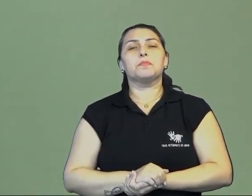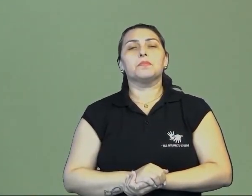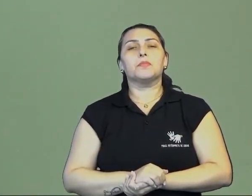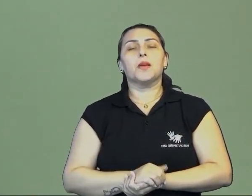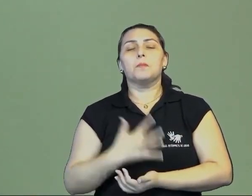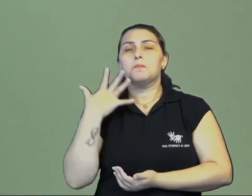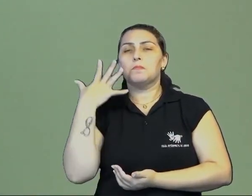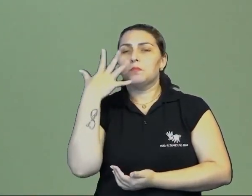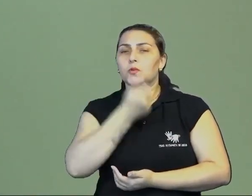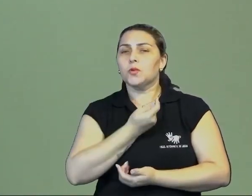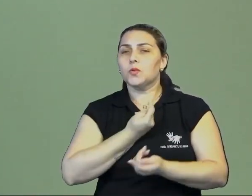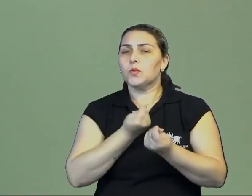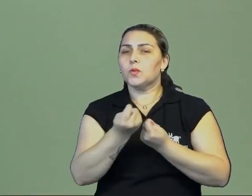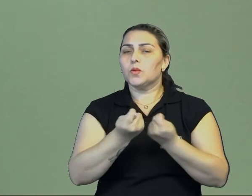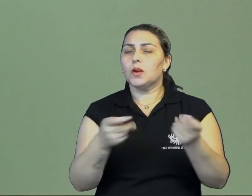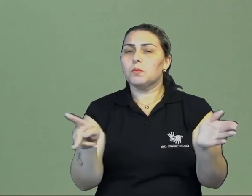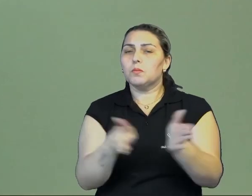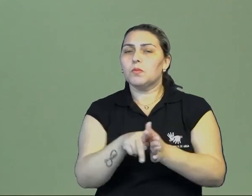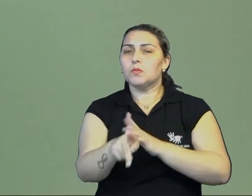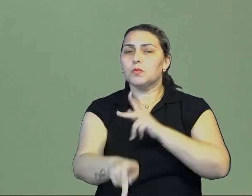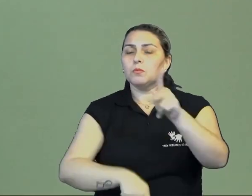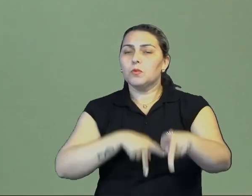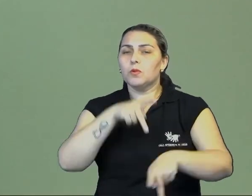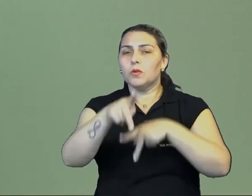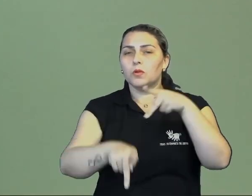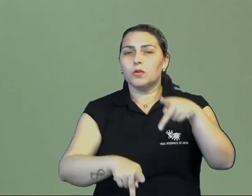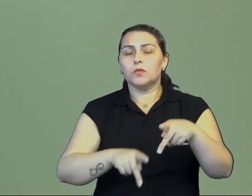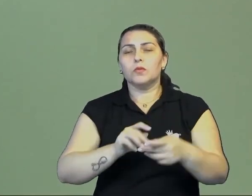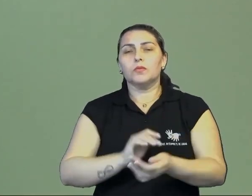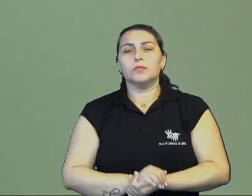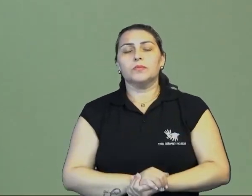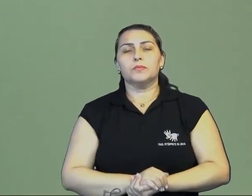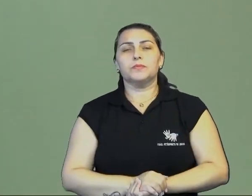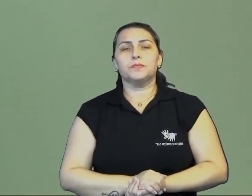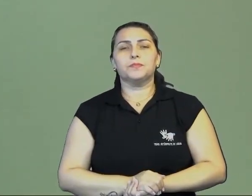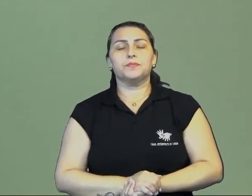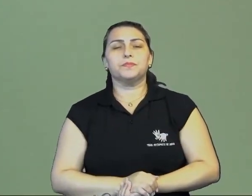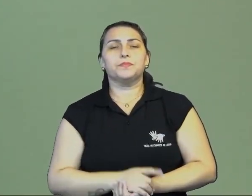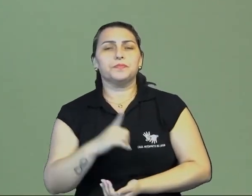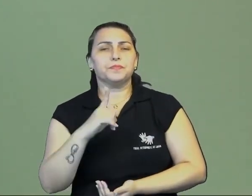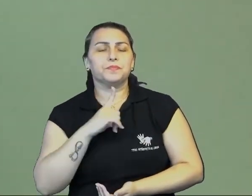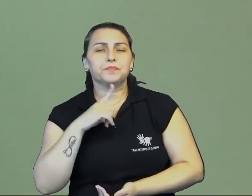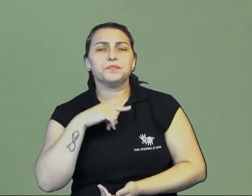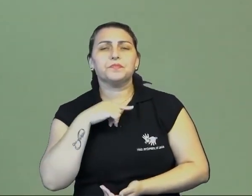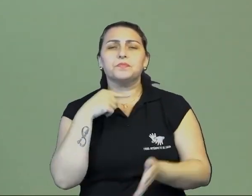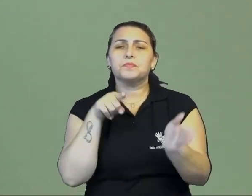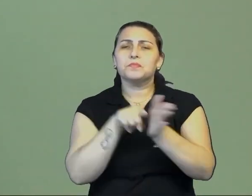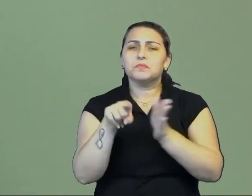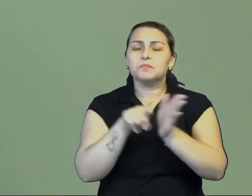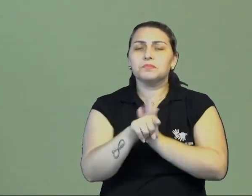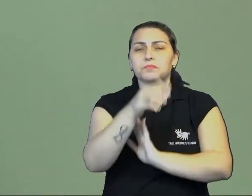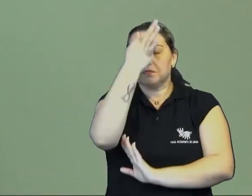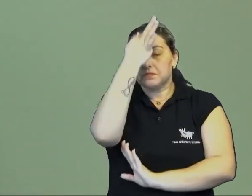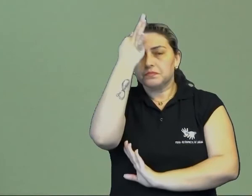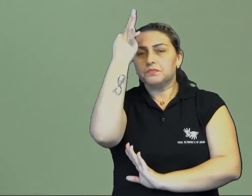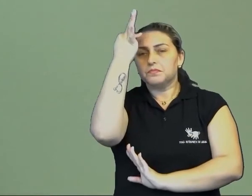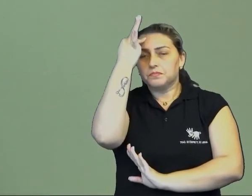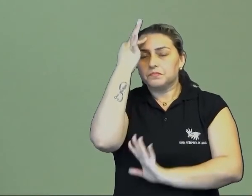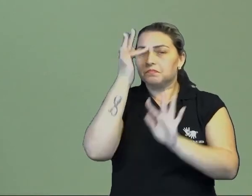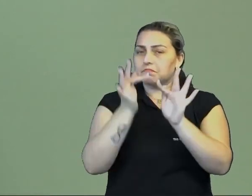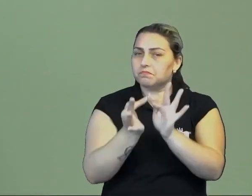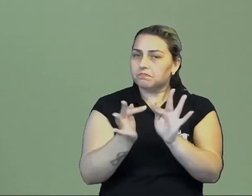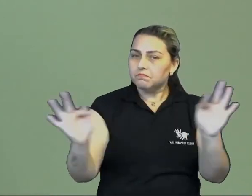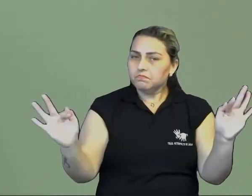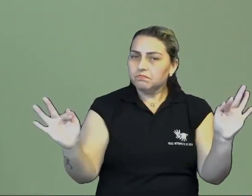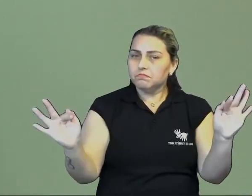muito bonito controlar o seu povo, não importa como, né? Há questionadores, pensadores que questionam essa frase